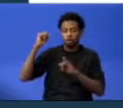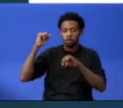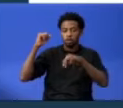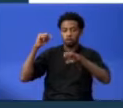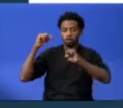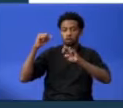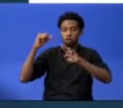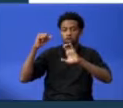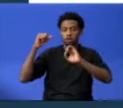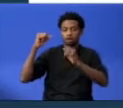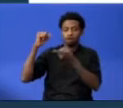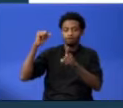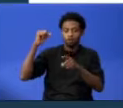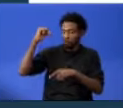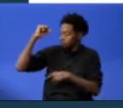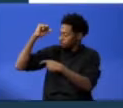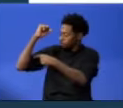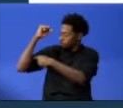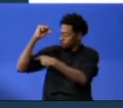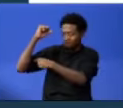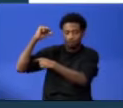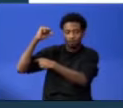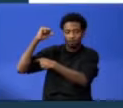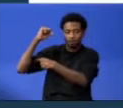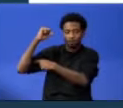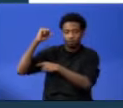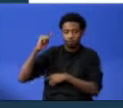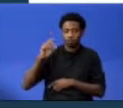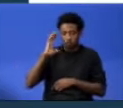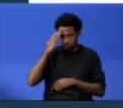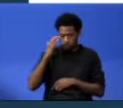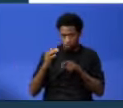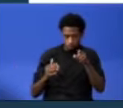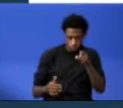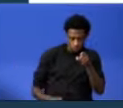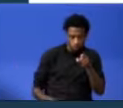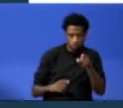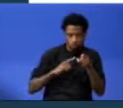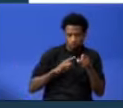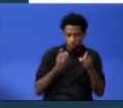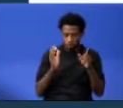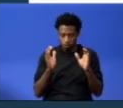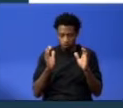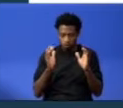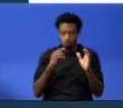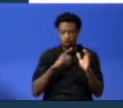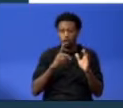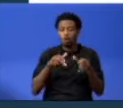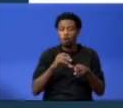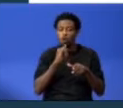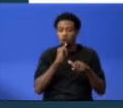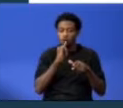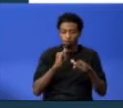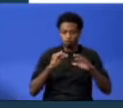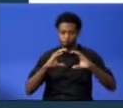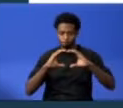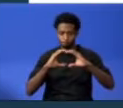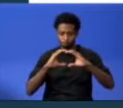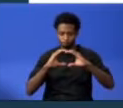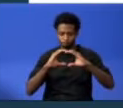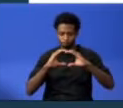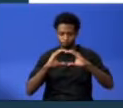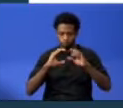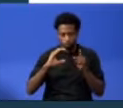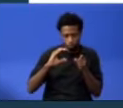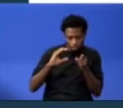parte fixa, a inserção a parte móvel durante o movimento. Outra maneira de classificar é quanto à forma e arranjo. Então, como